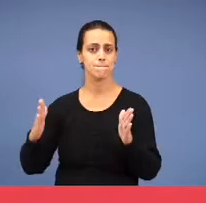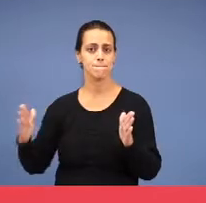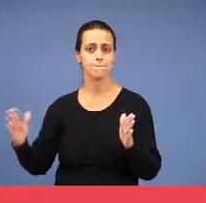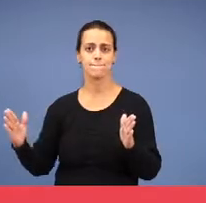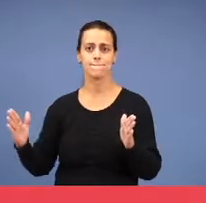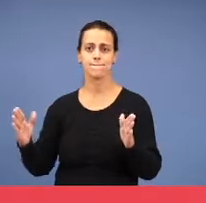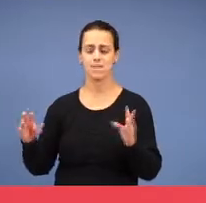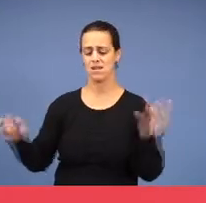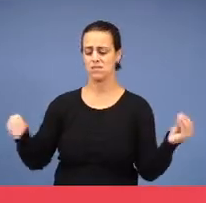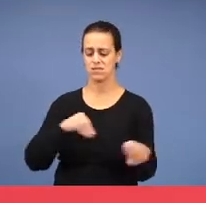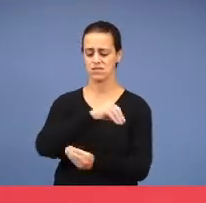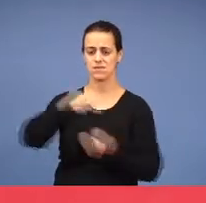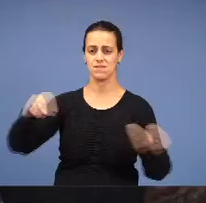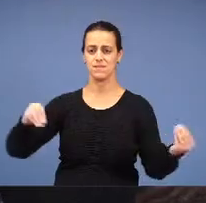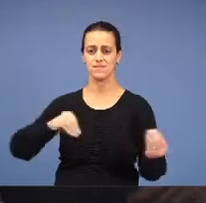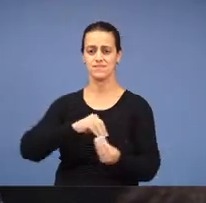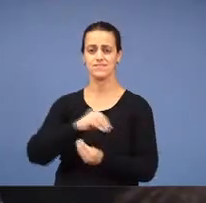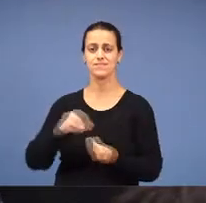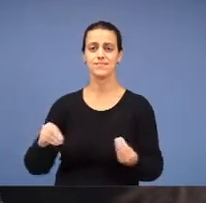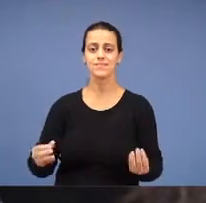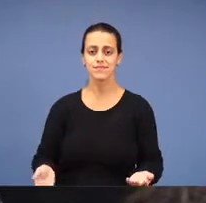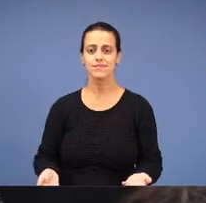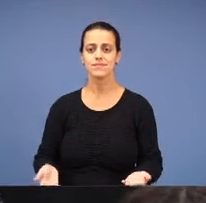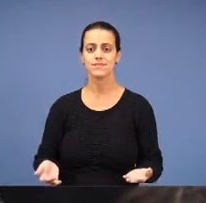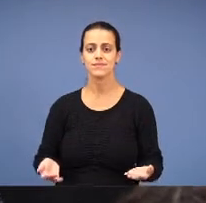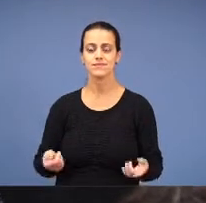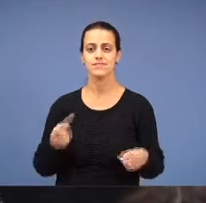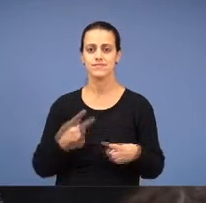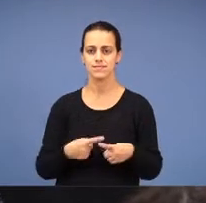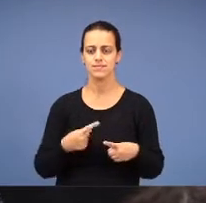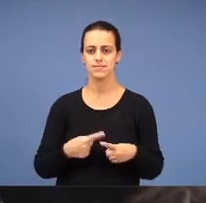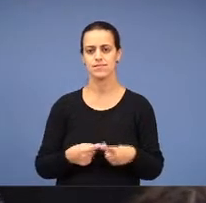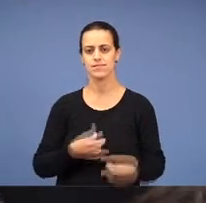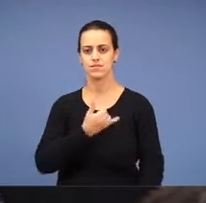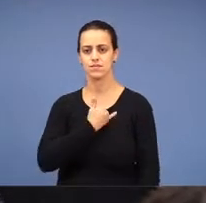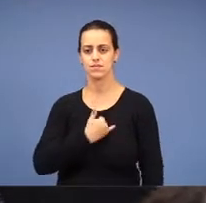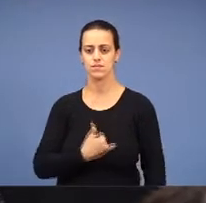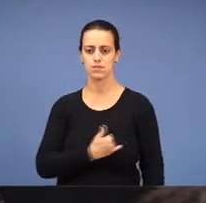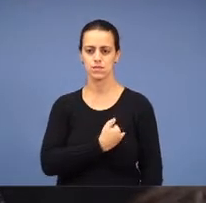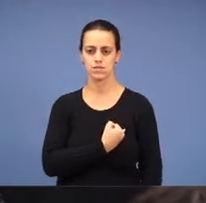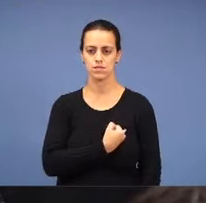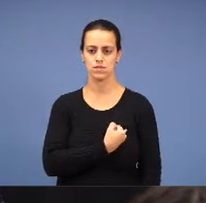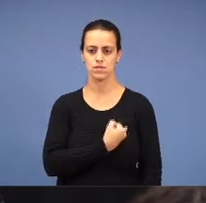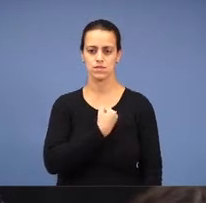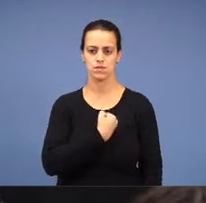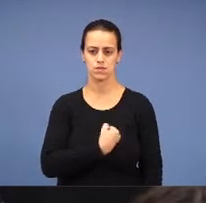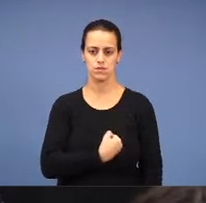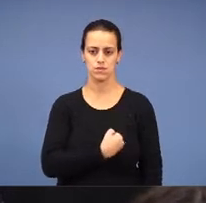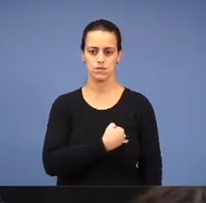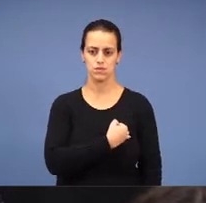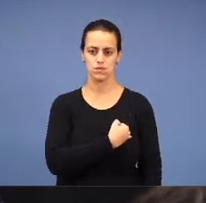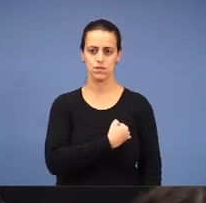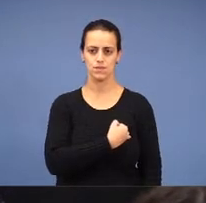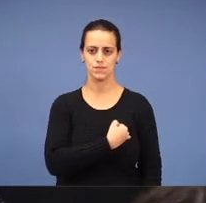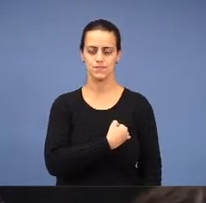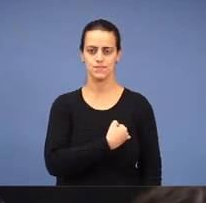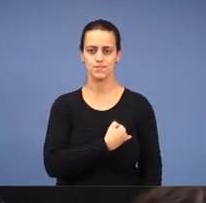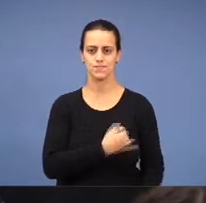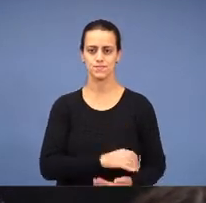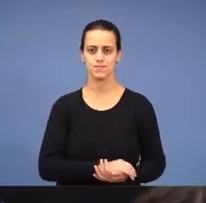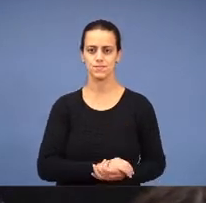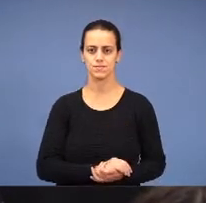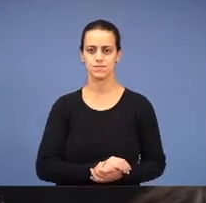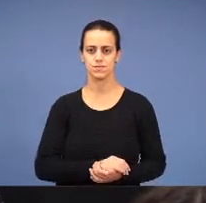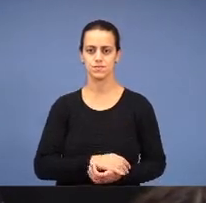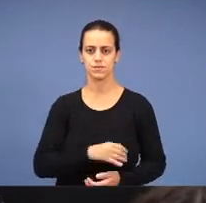quê? Porque quando João está aqui, Joãozinho está aqui, irmão, companheiro